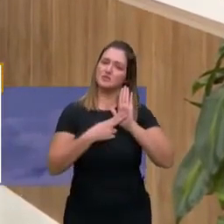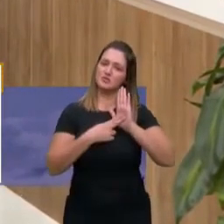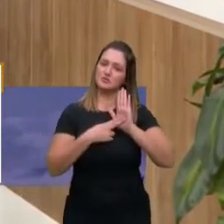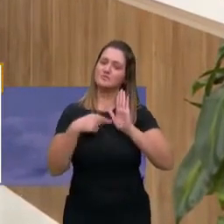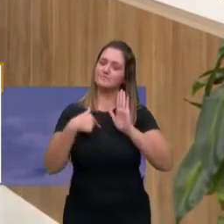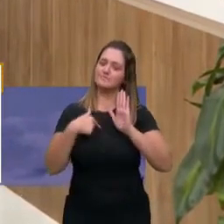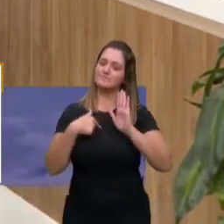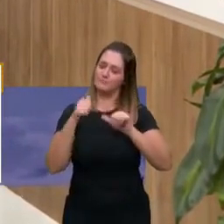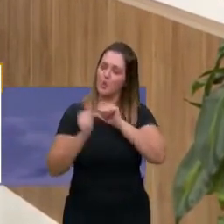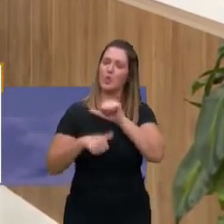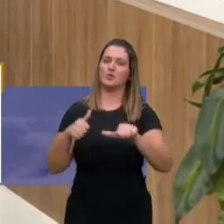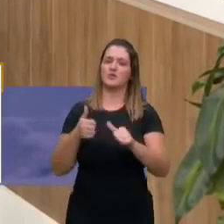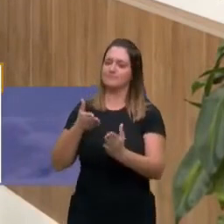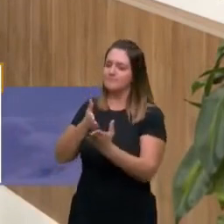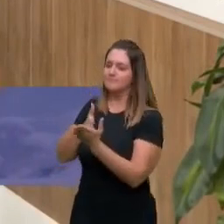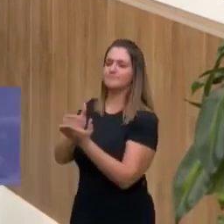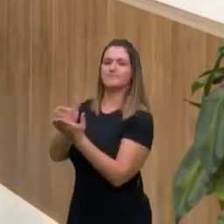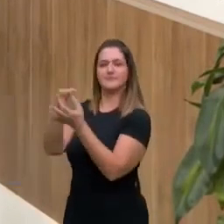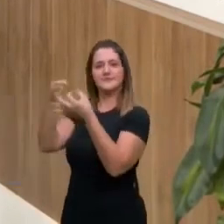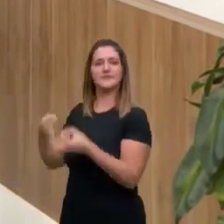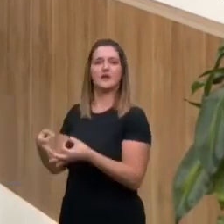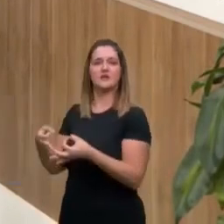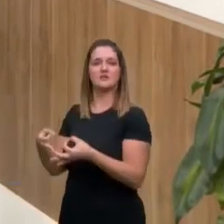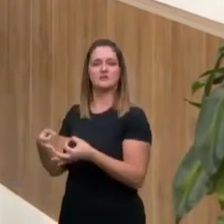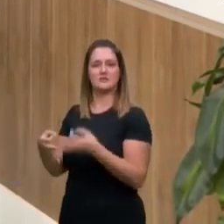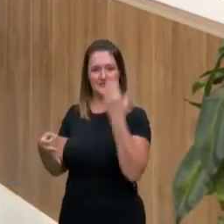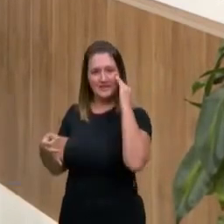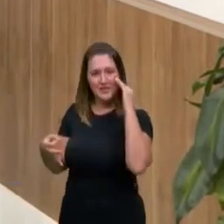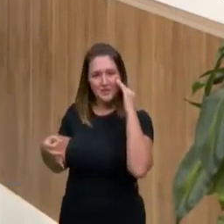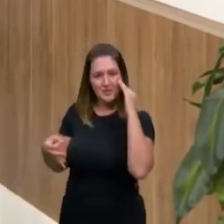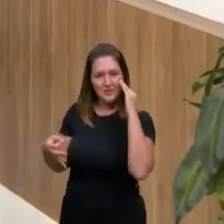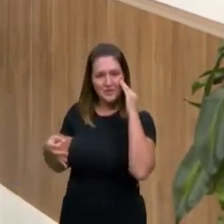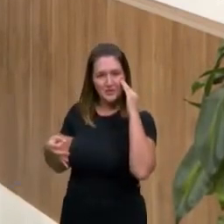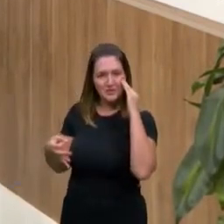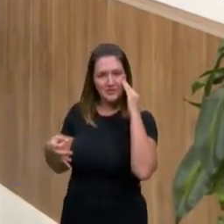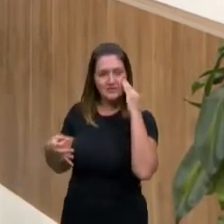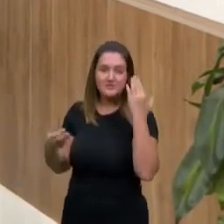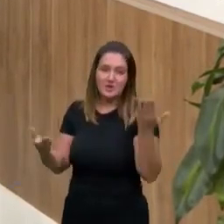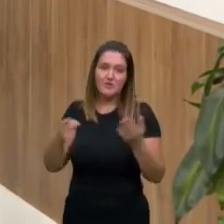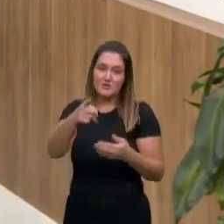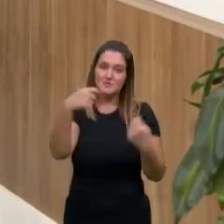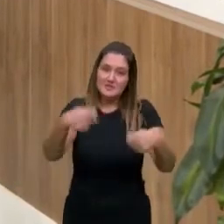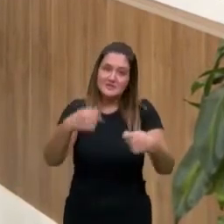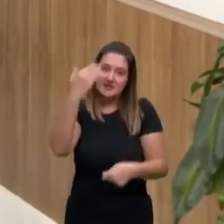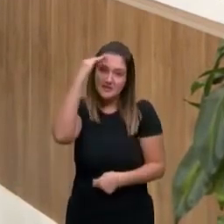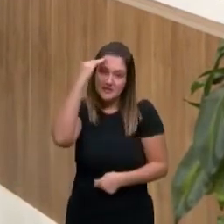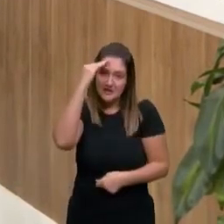caminho certo. Concorda comigo? É isso que tem que fazer. Entendeu?